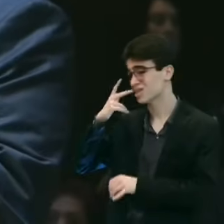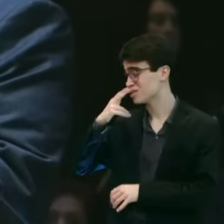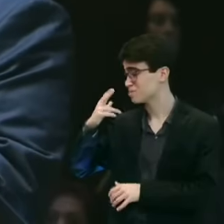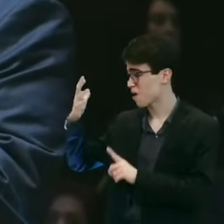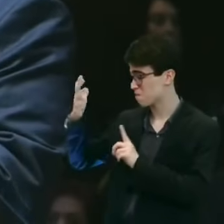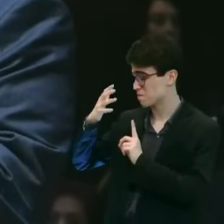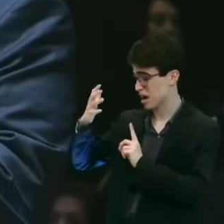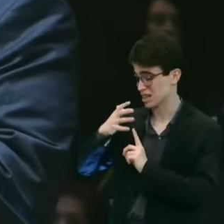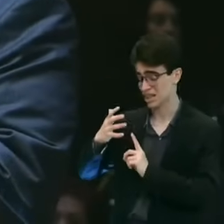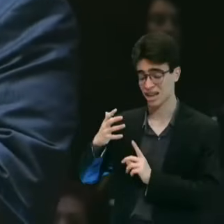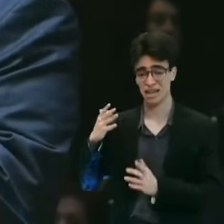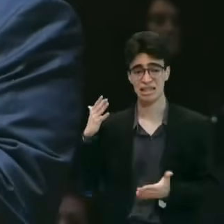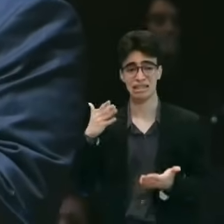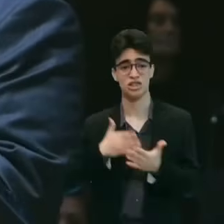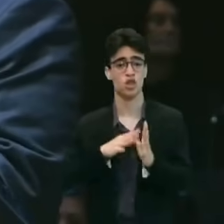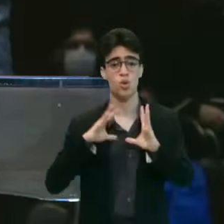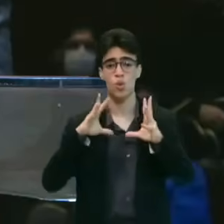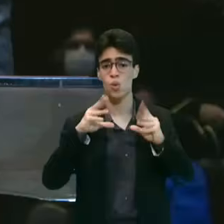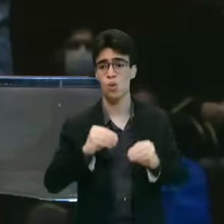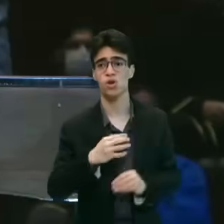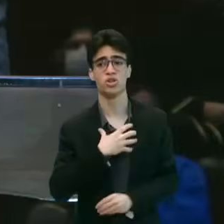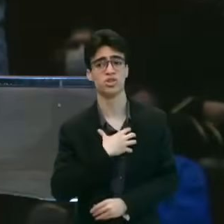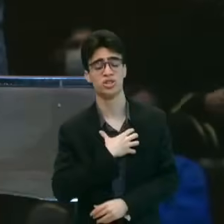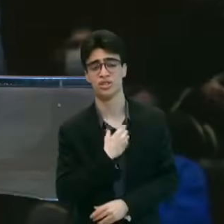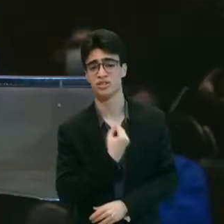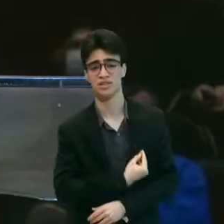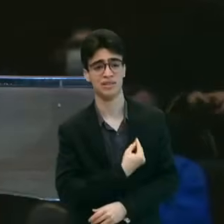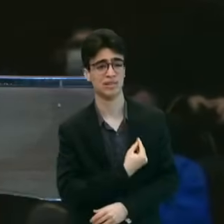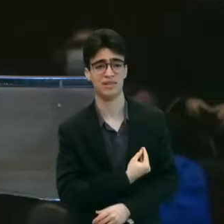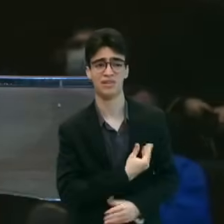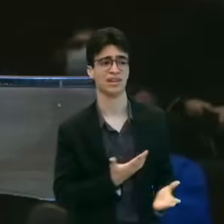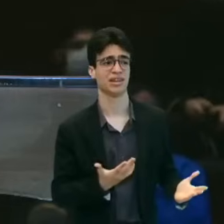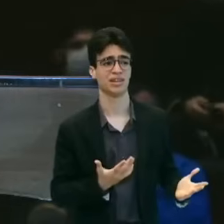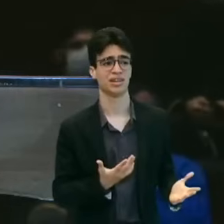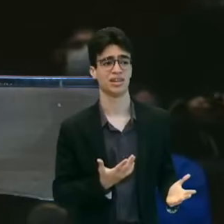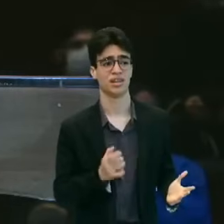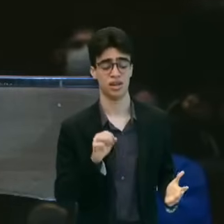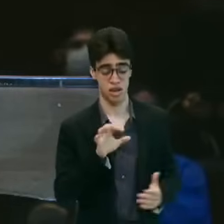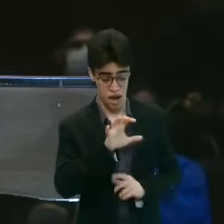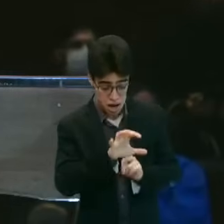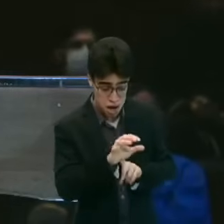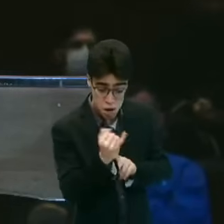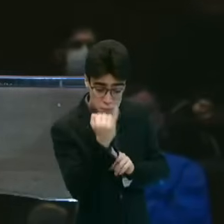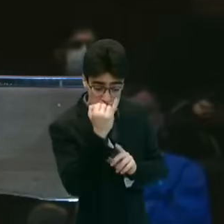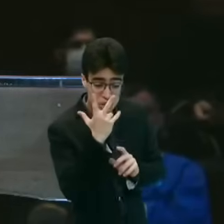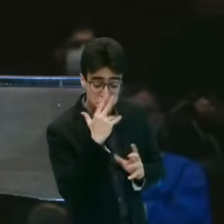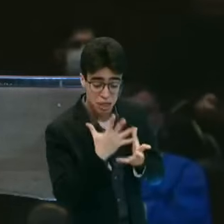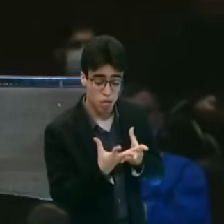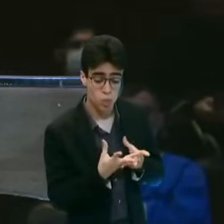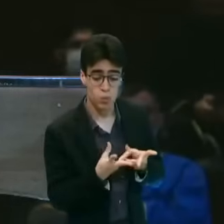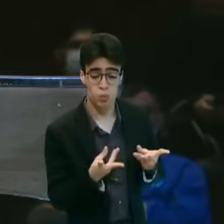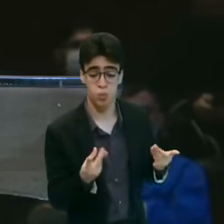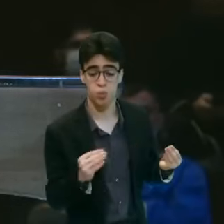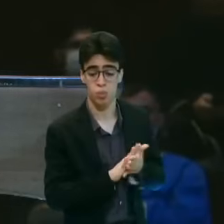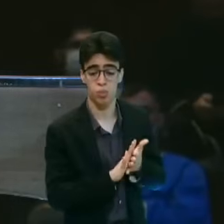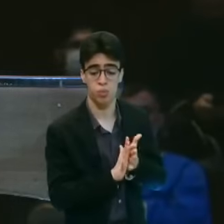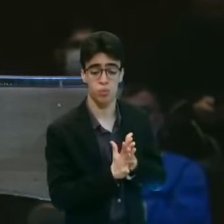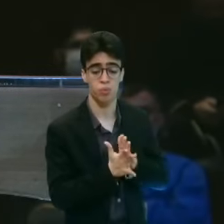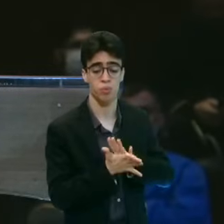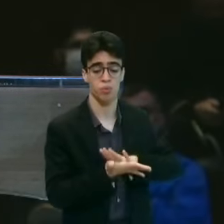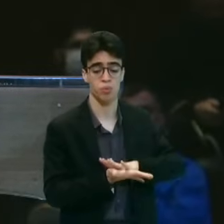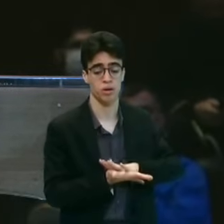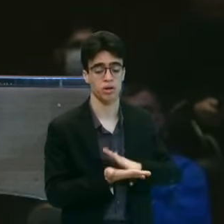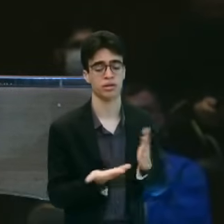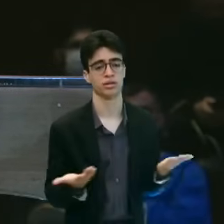dimensões da nossa vida e nos leva a destruir o que realmente tem importância e tem valor